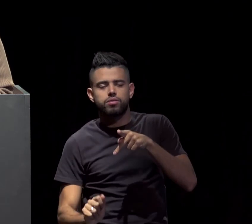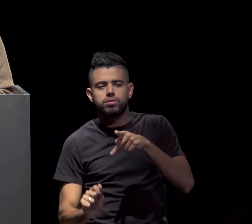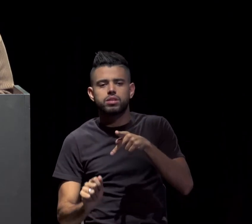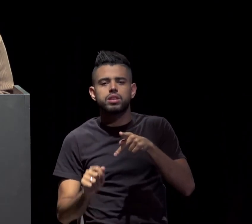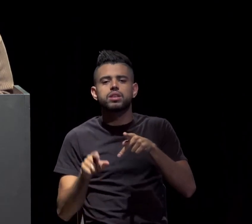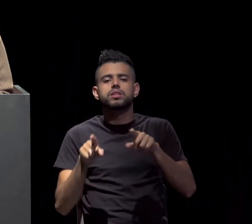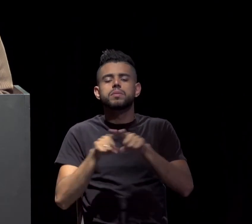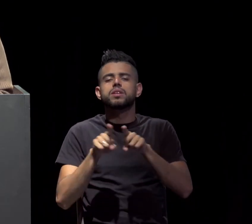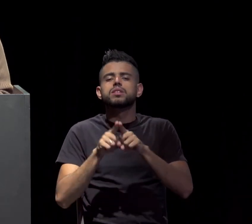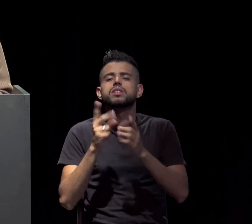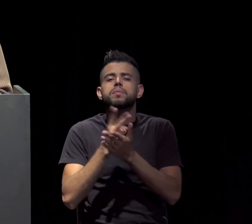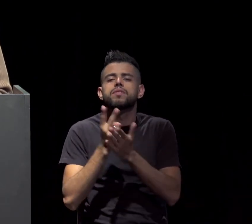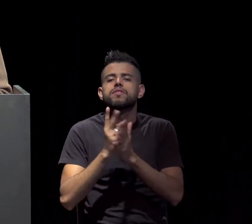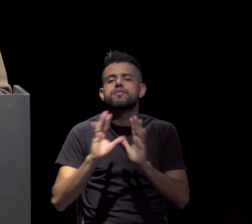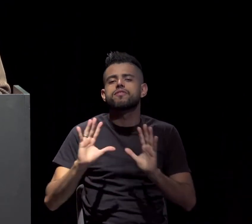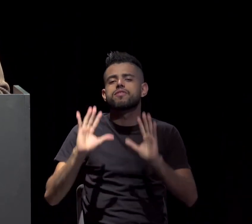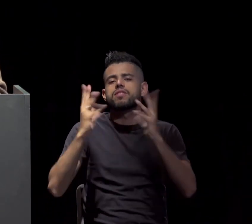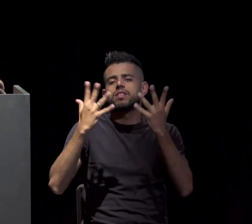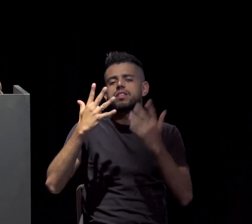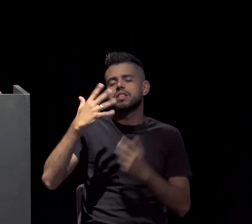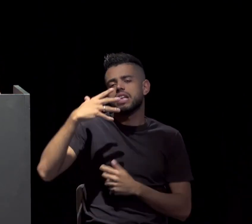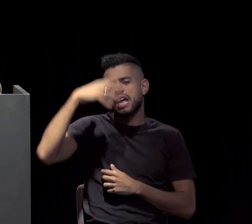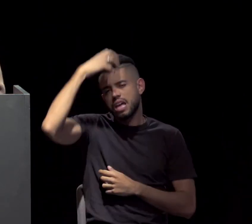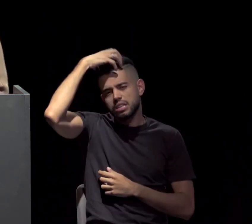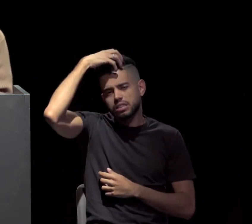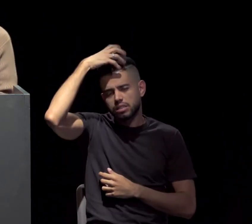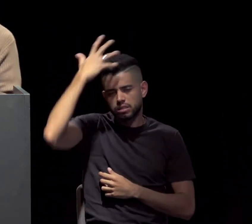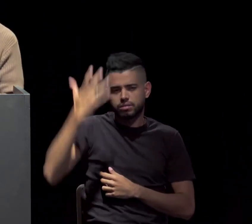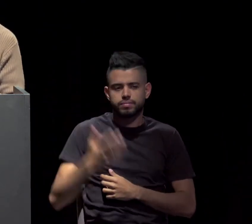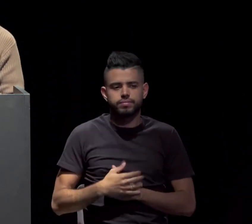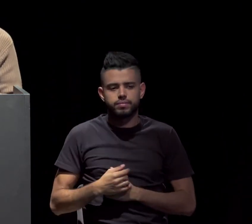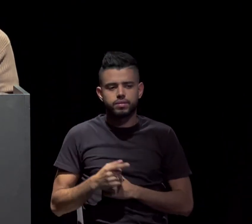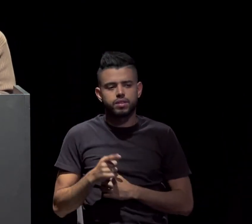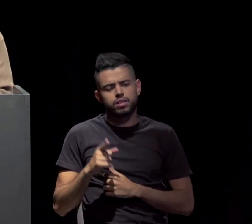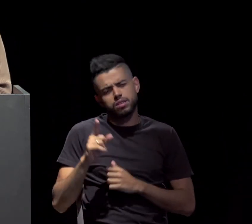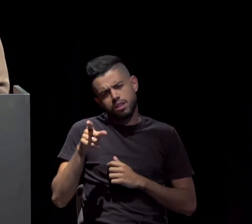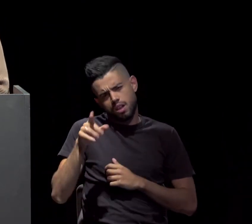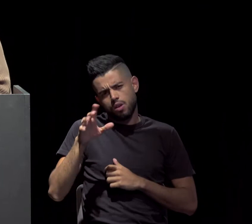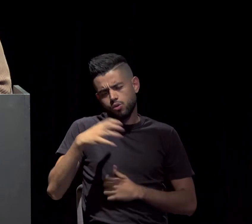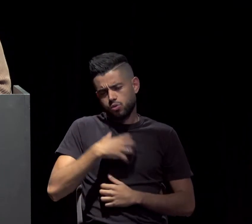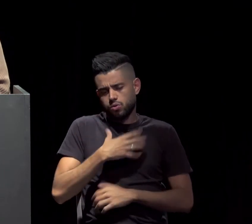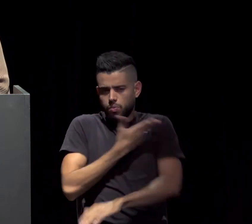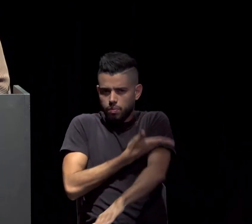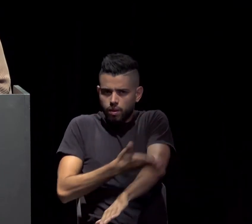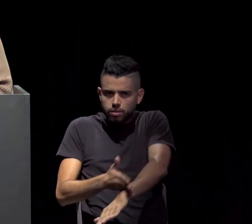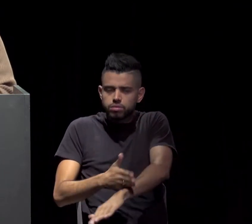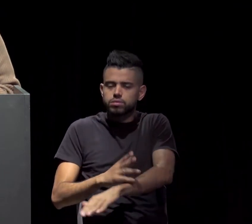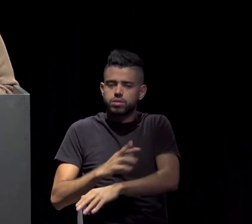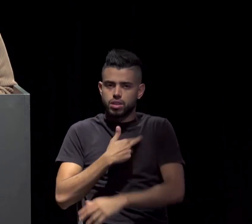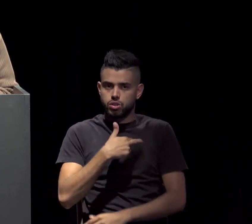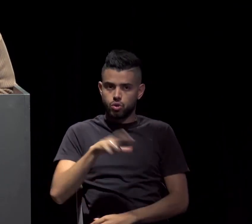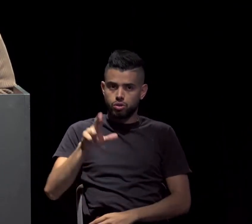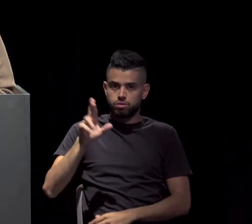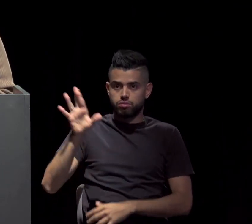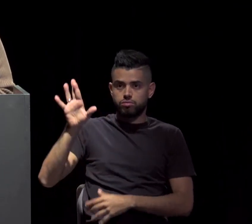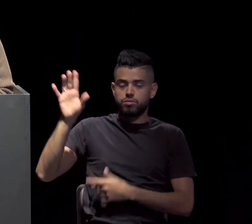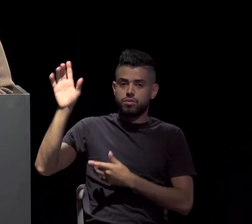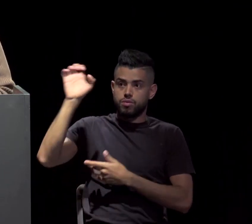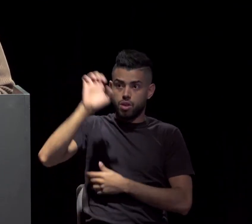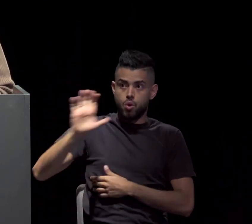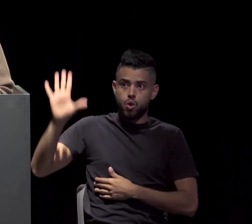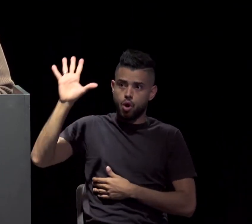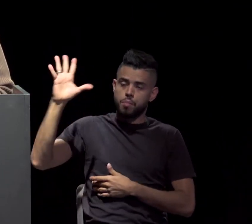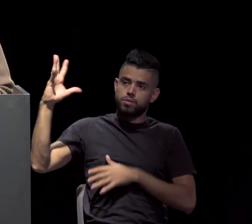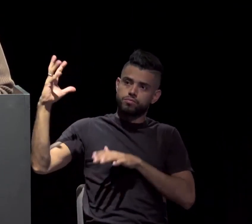folias de reis. Em tese, uma prática religiosa europeia que chega até nós com o processo